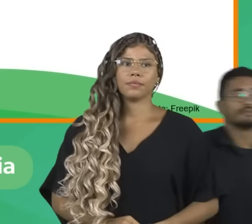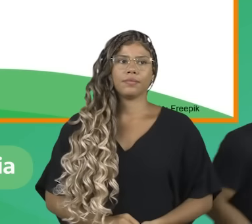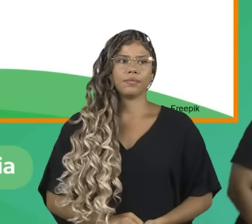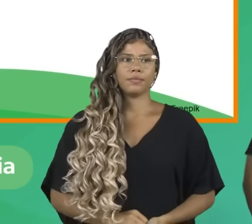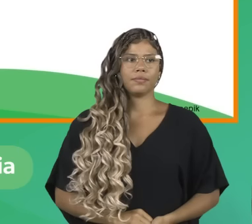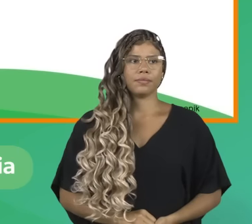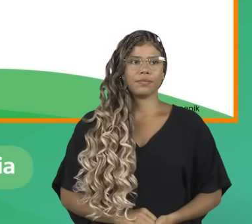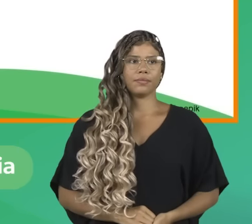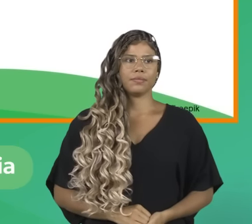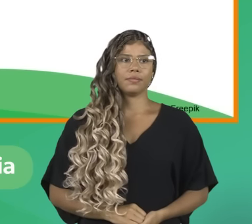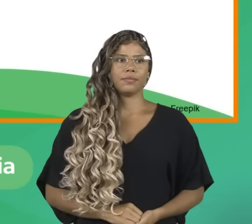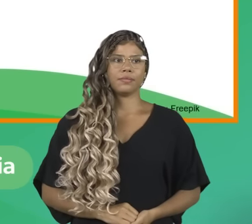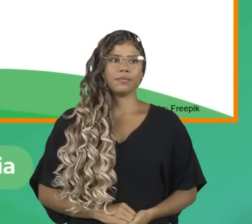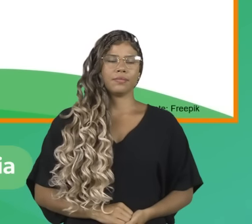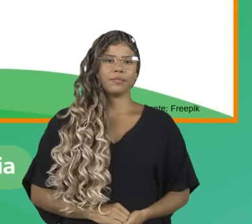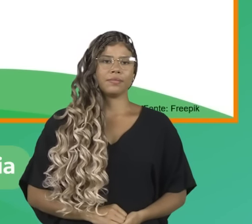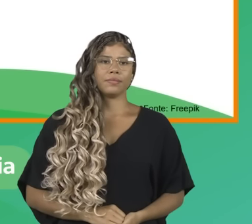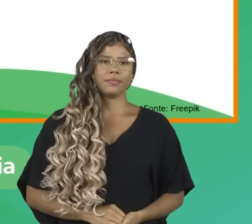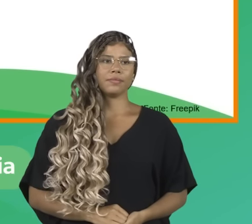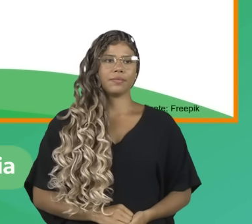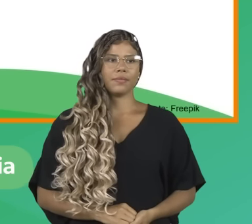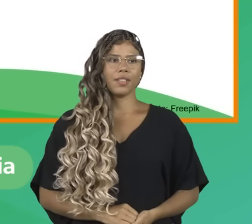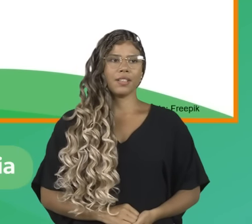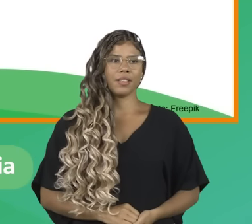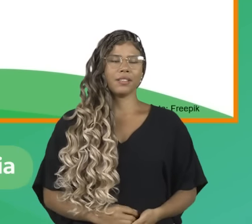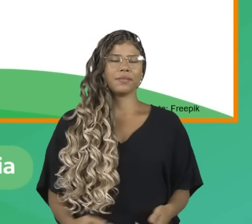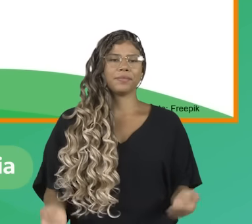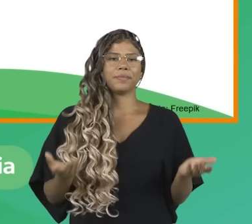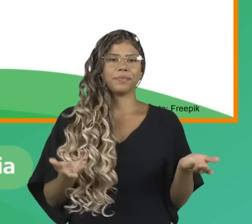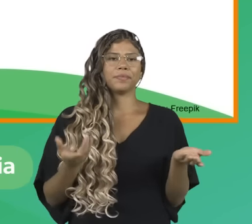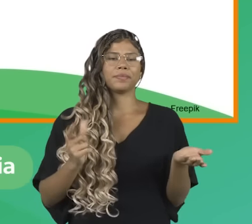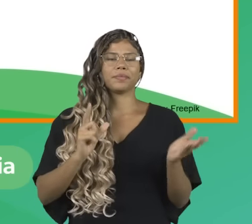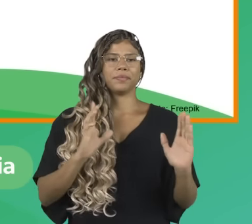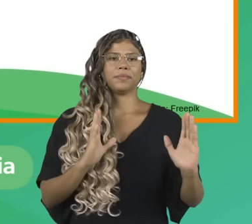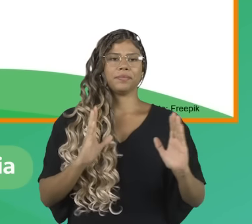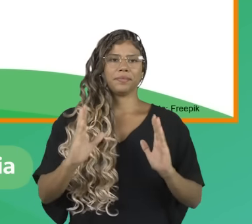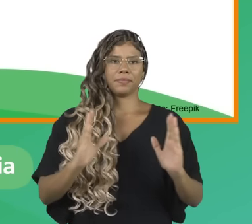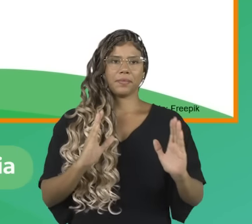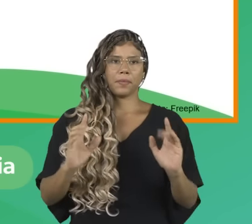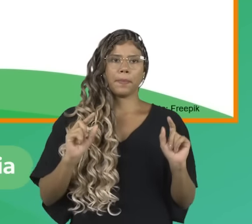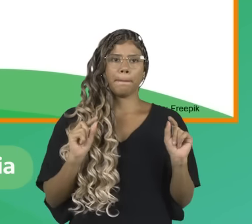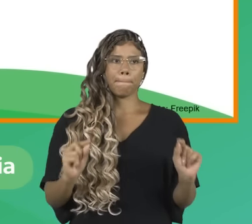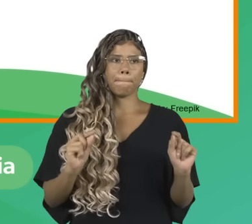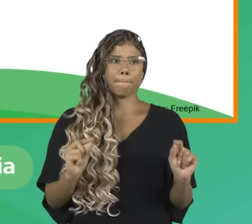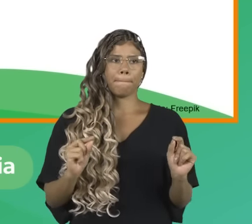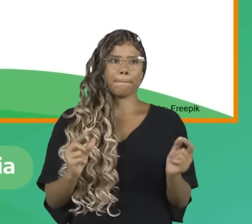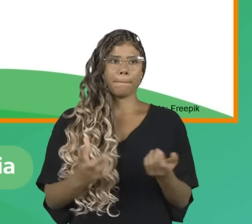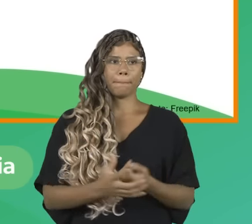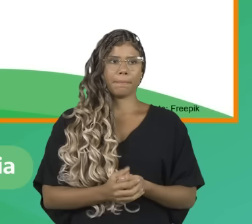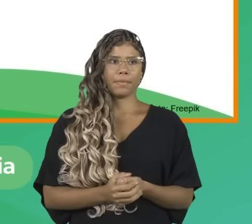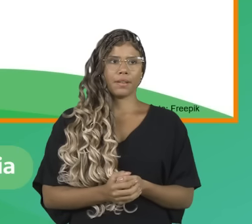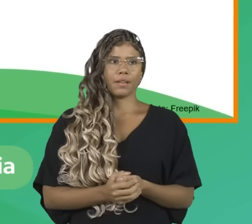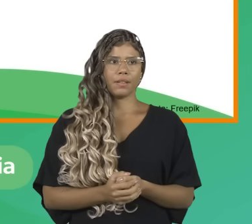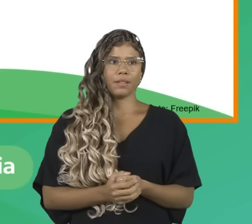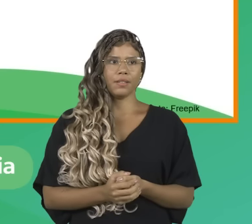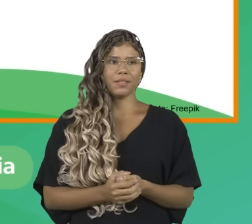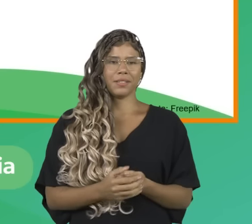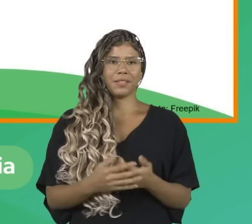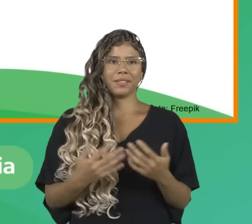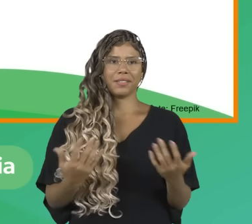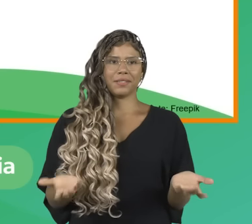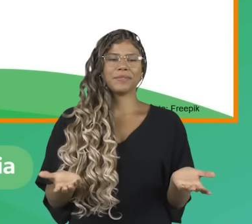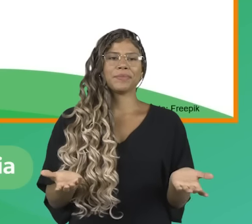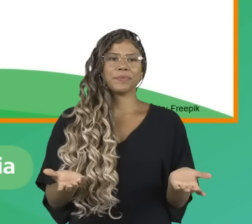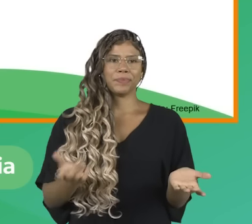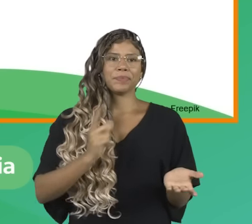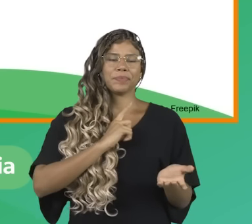2000 a 2010. Foi um período em que o ápice da dominação e da obsolescência tecnológica, em que os